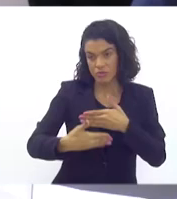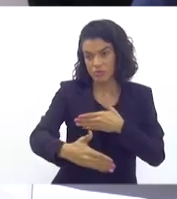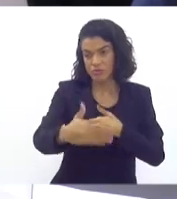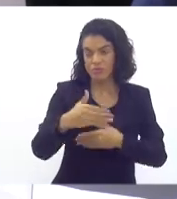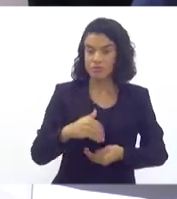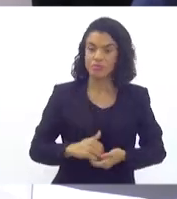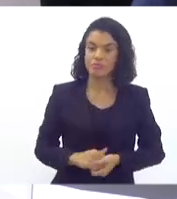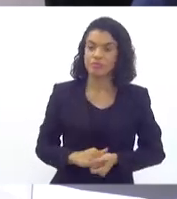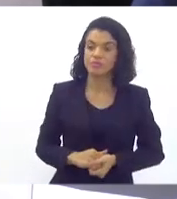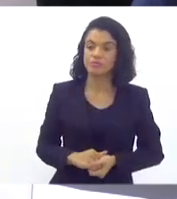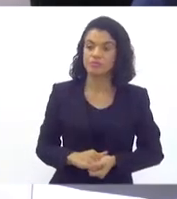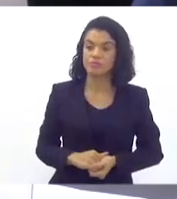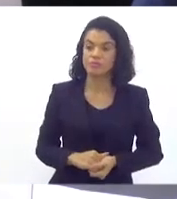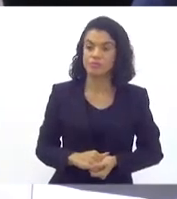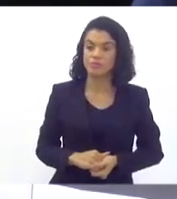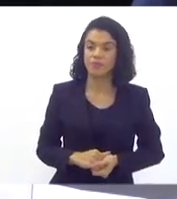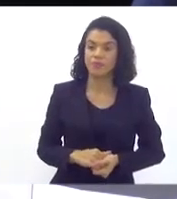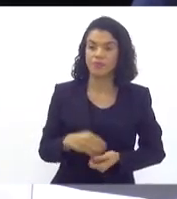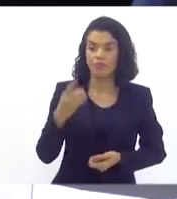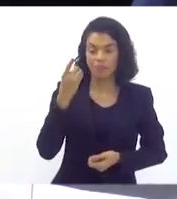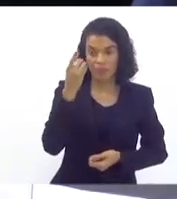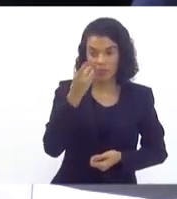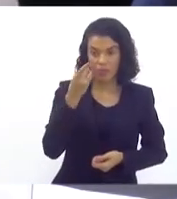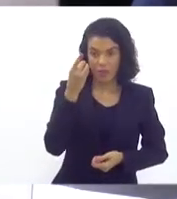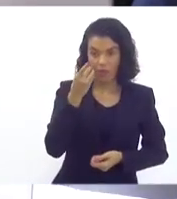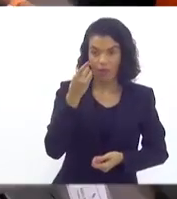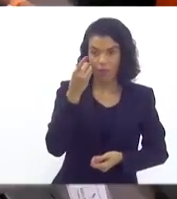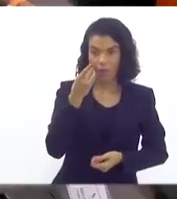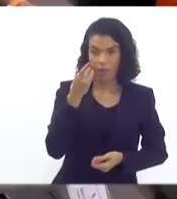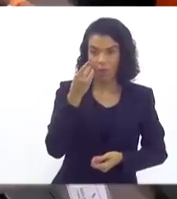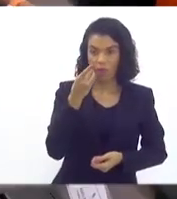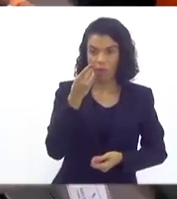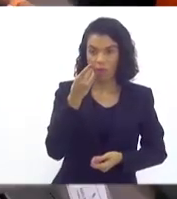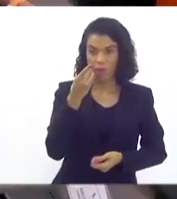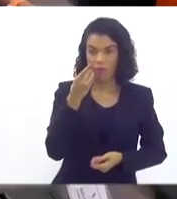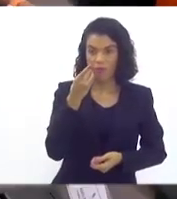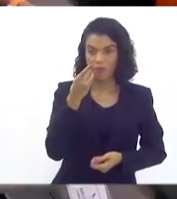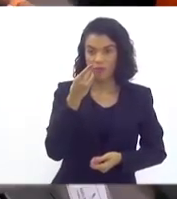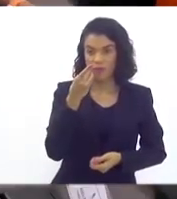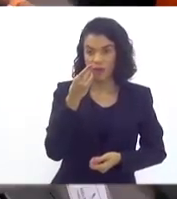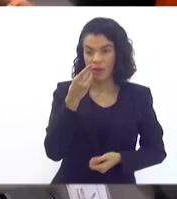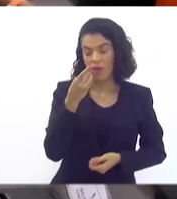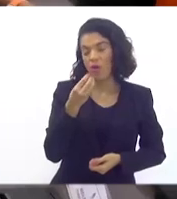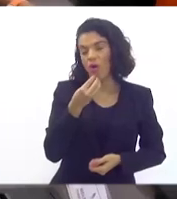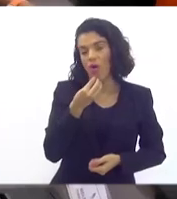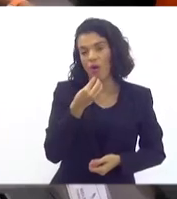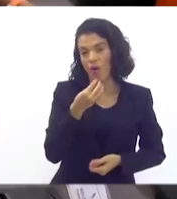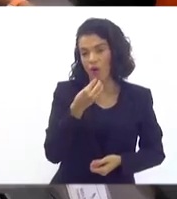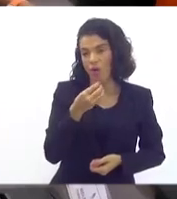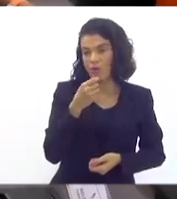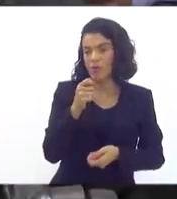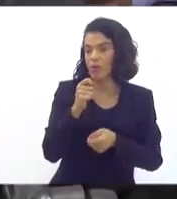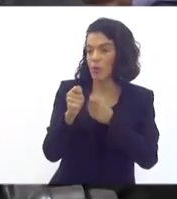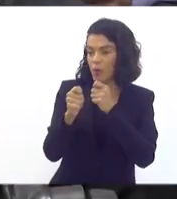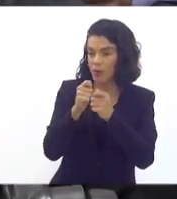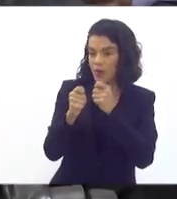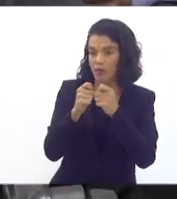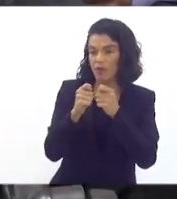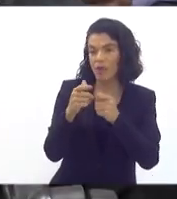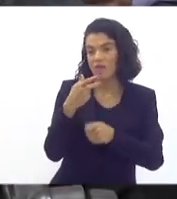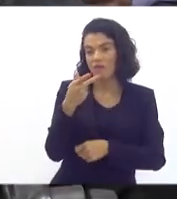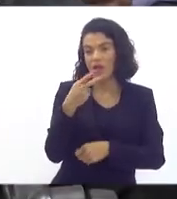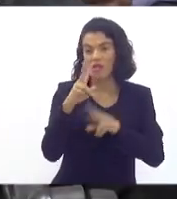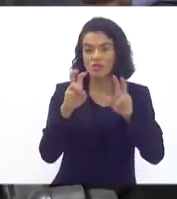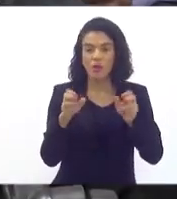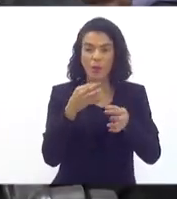de serviço Deputado Daniel relator obviamente numa entrevista a gente expõe as opiniões